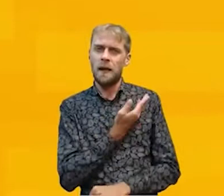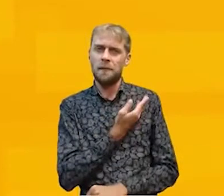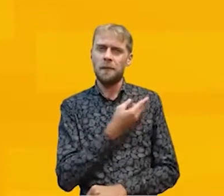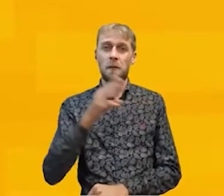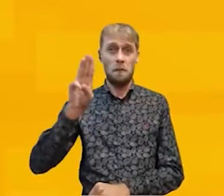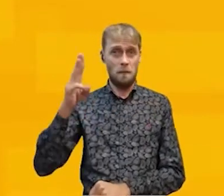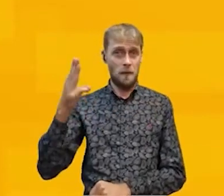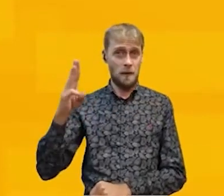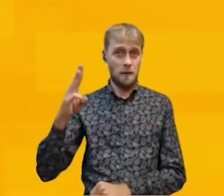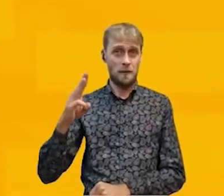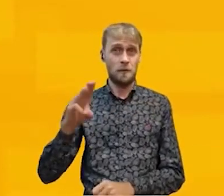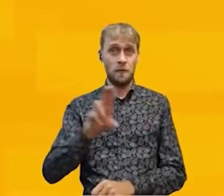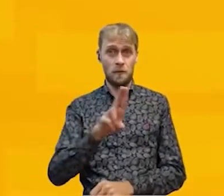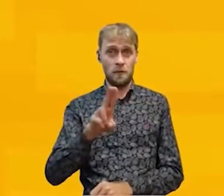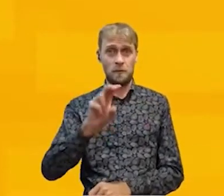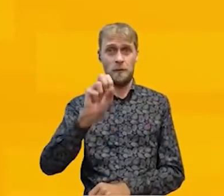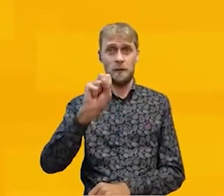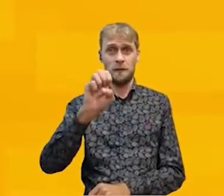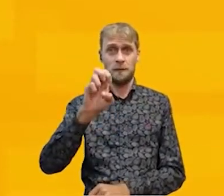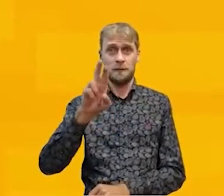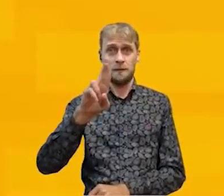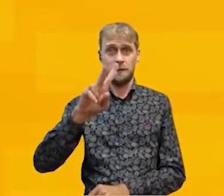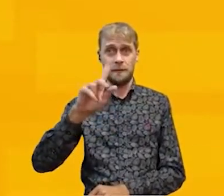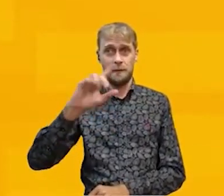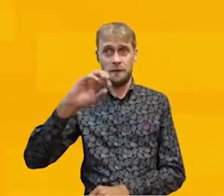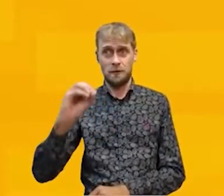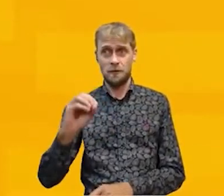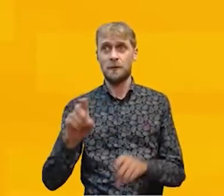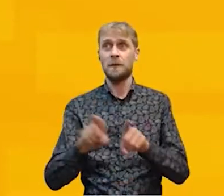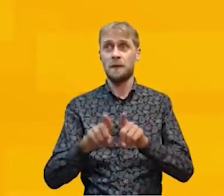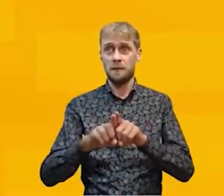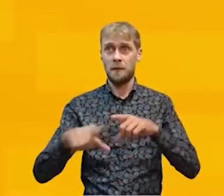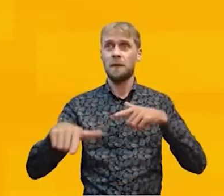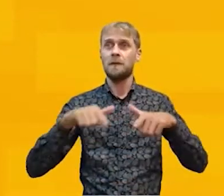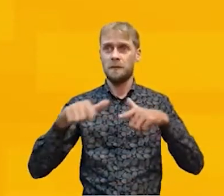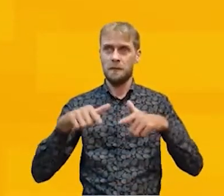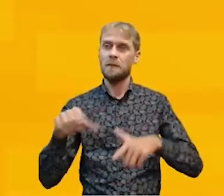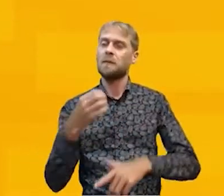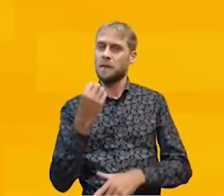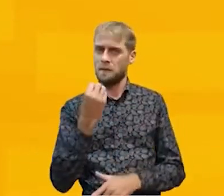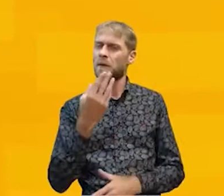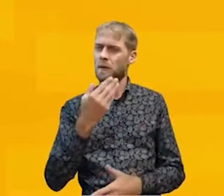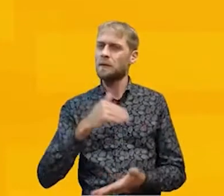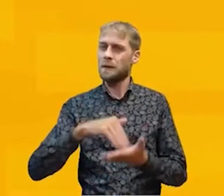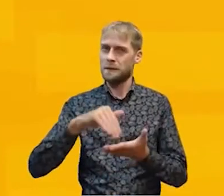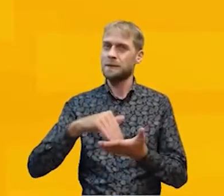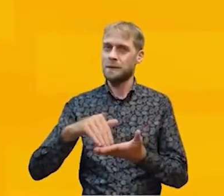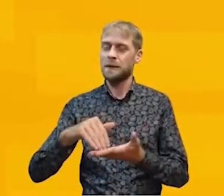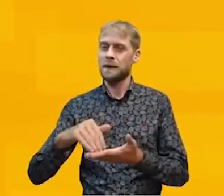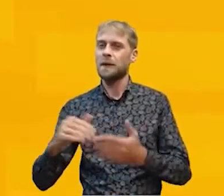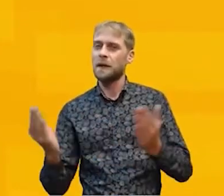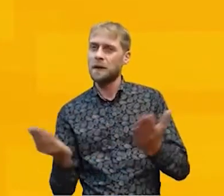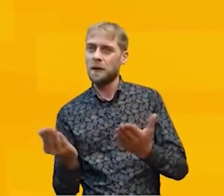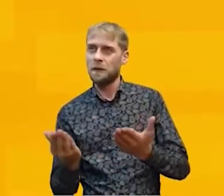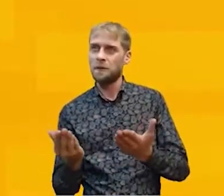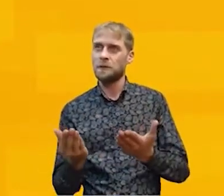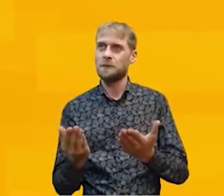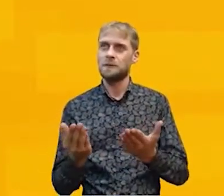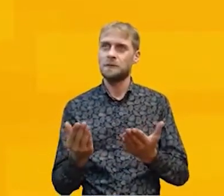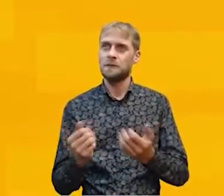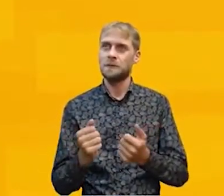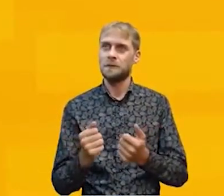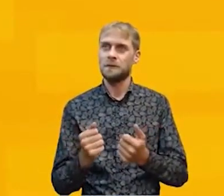Maranhão, que tem feito um trabalho muito bom. Eu acho que a secretária hoje já deve estar ou próximo ao parto,